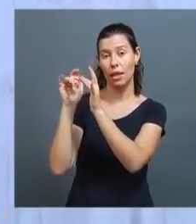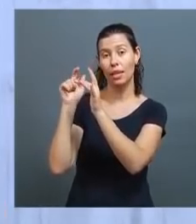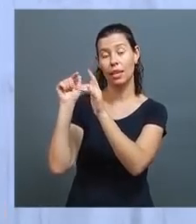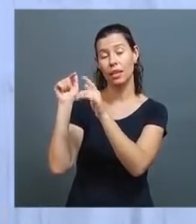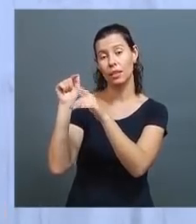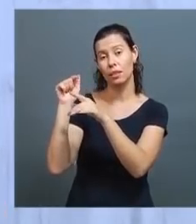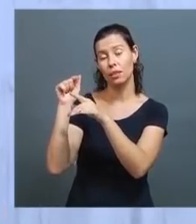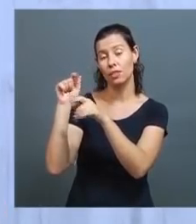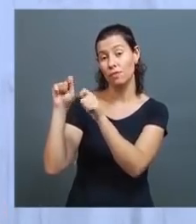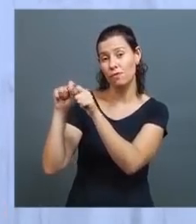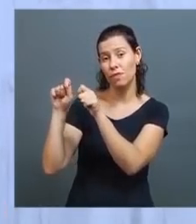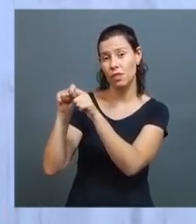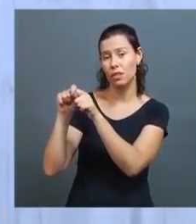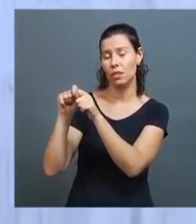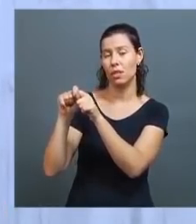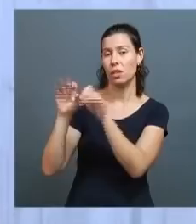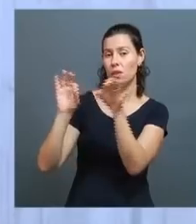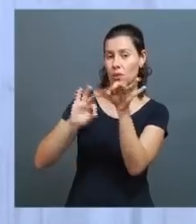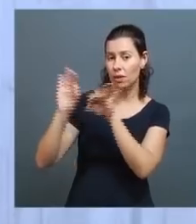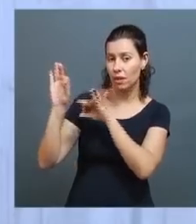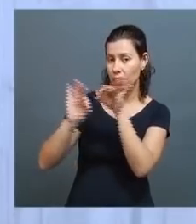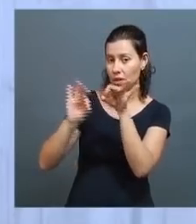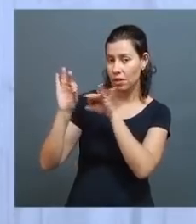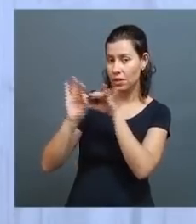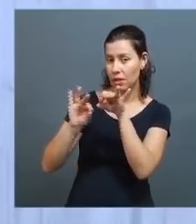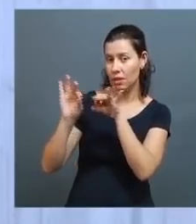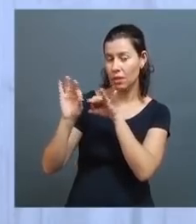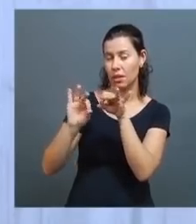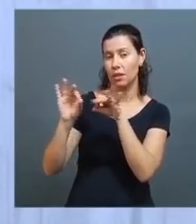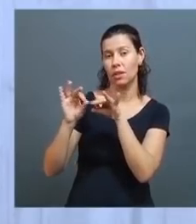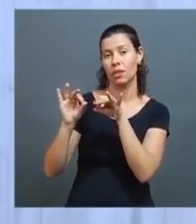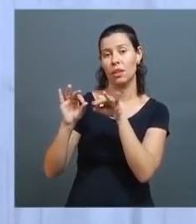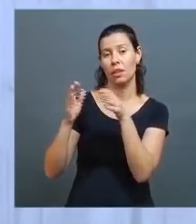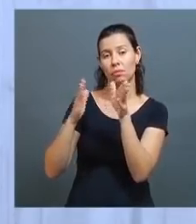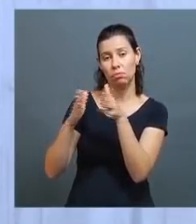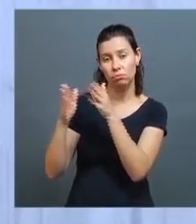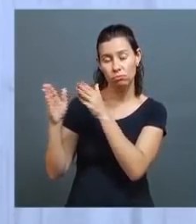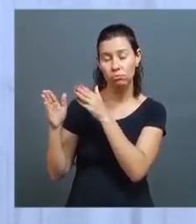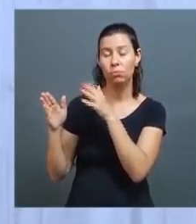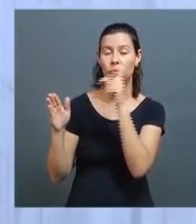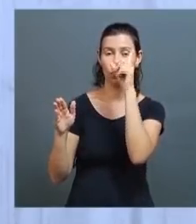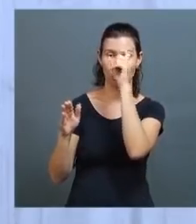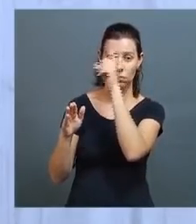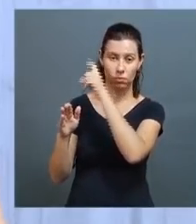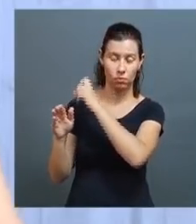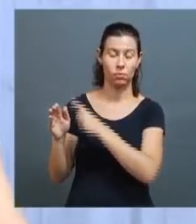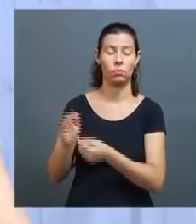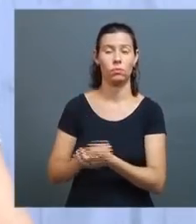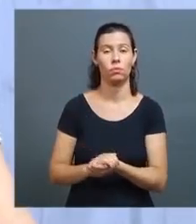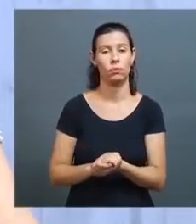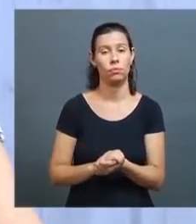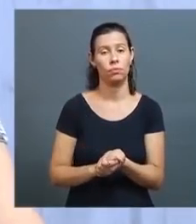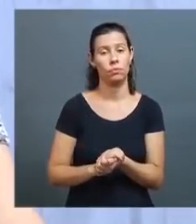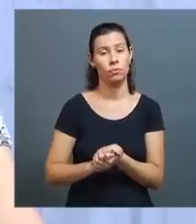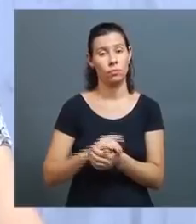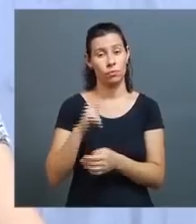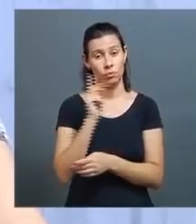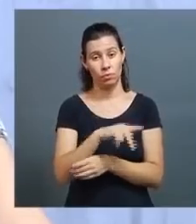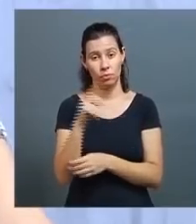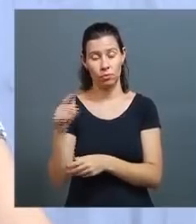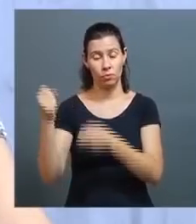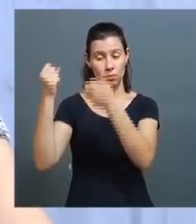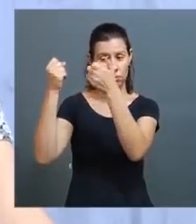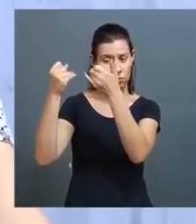Então, organizar, planejar, para eles é muito desafiador. Né? Então, aquilo que a professora explica,